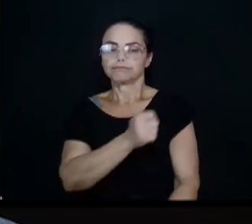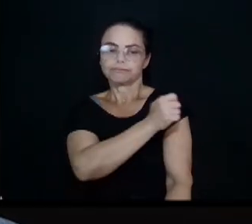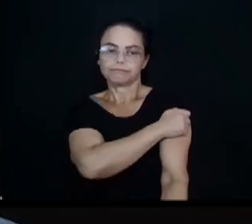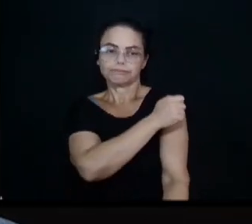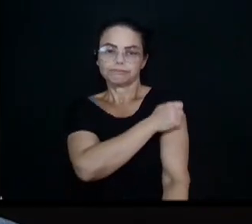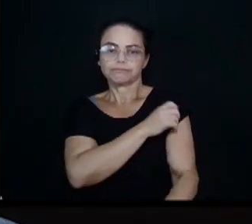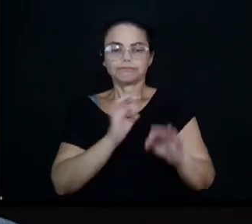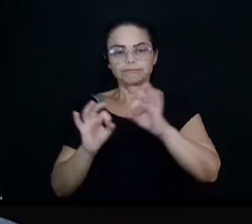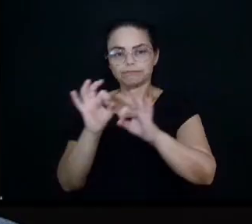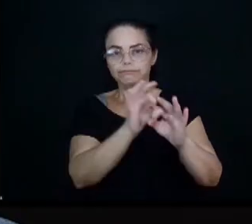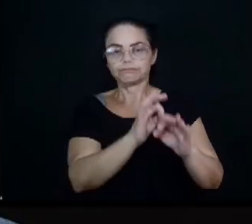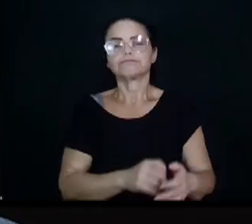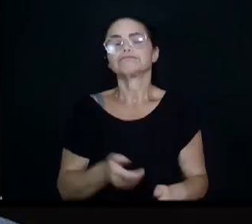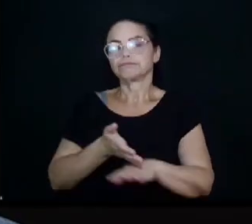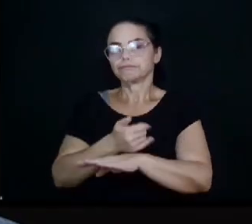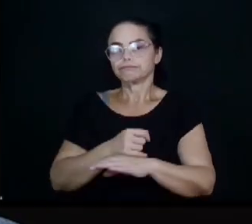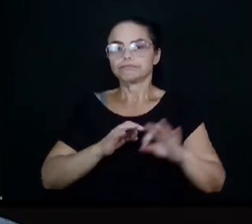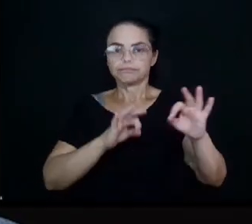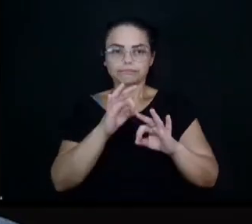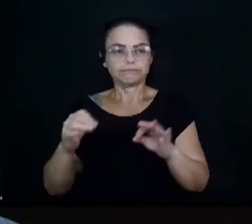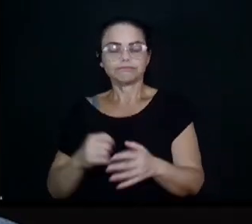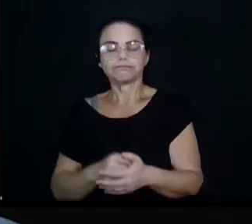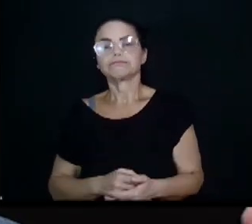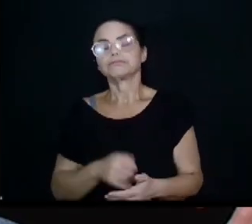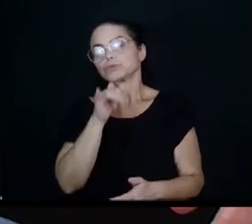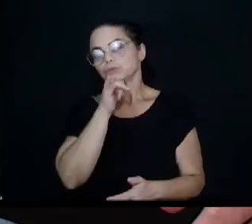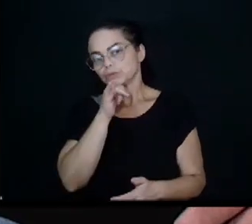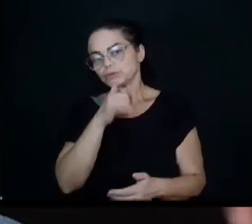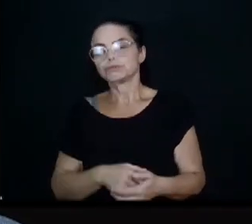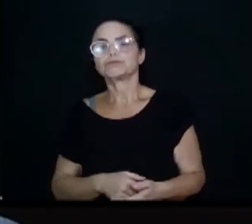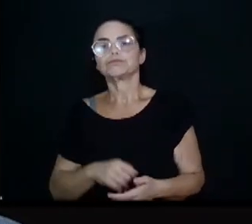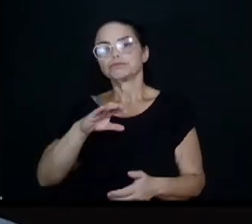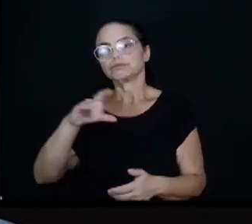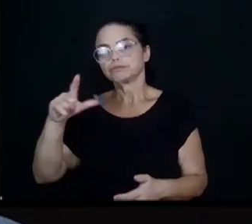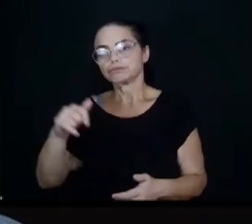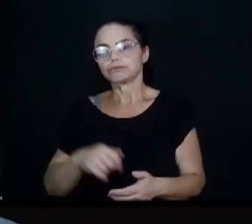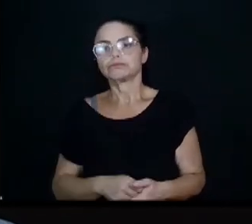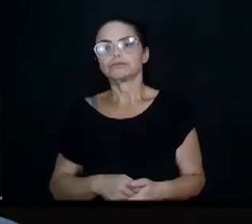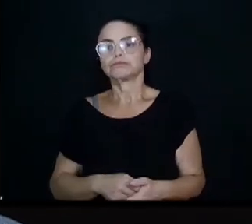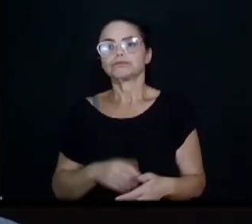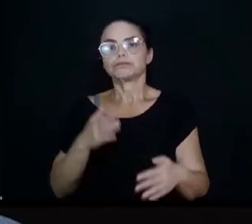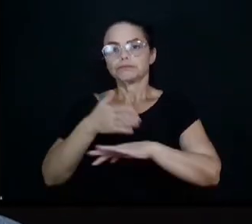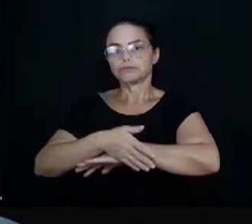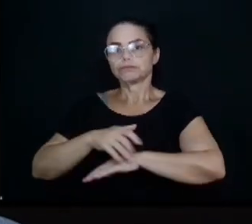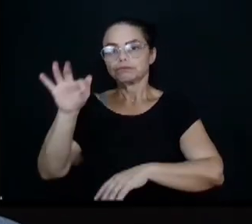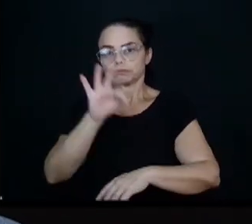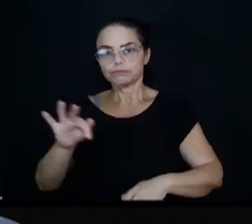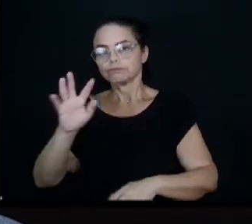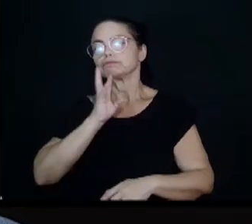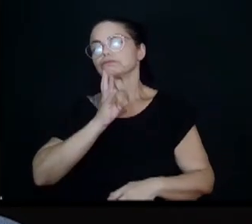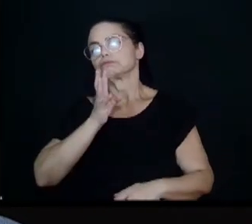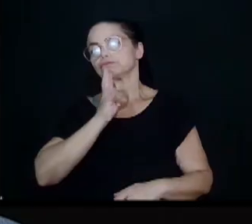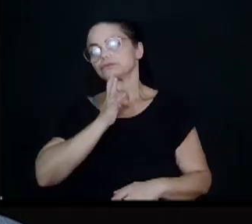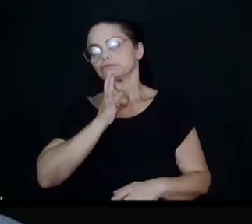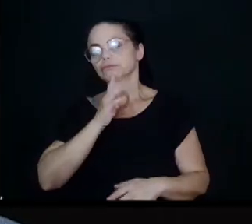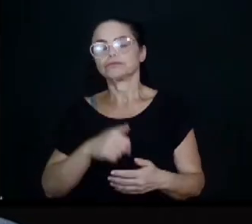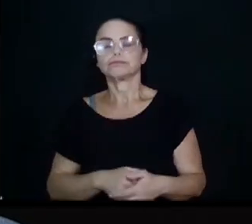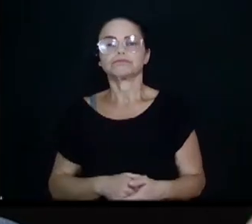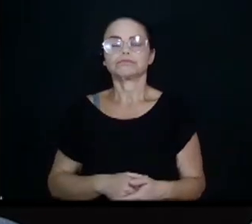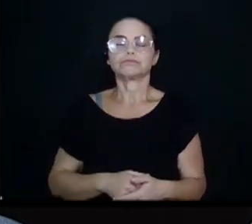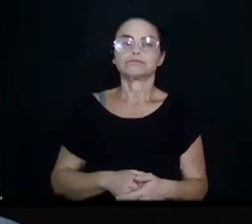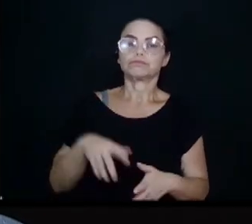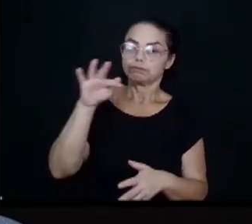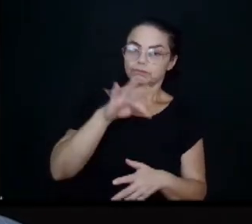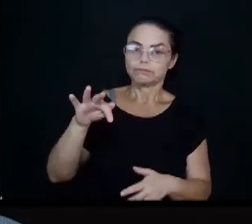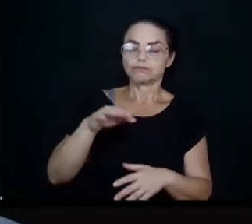pouco antes, se preparar um pouco antes. Por exemplo, obviamente a pessoa vai ingressar na faculdade, ela já conhece um pouco mais sobre a faculdade, sobre o curso, né,